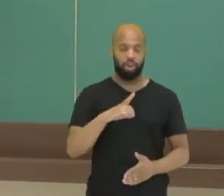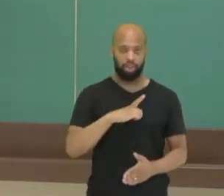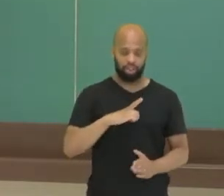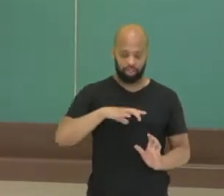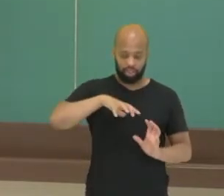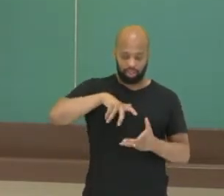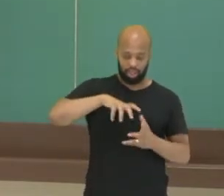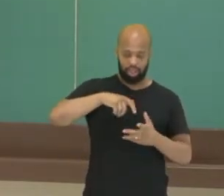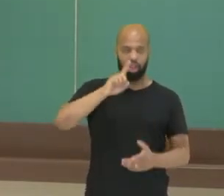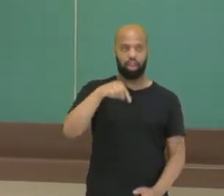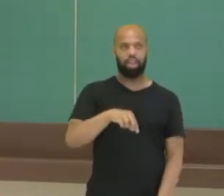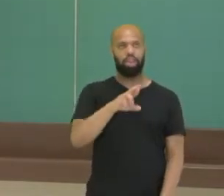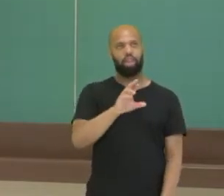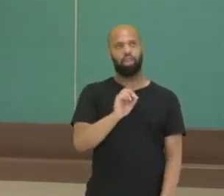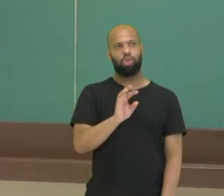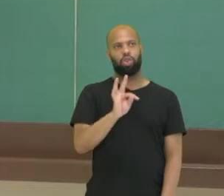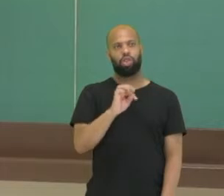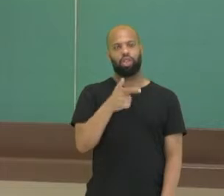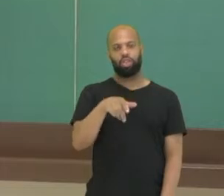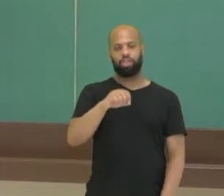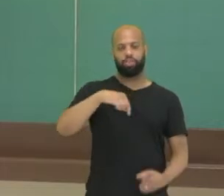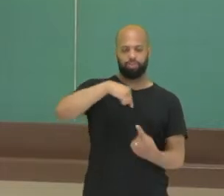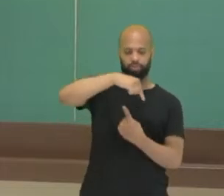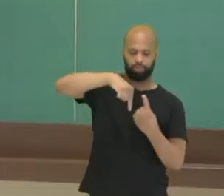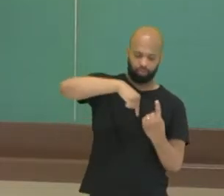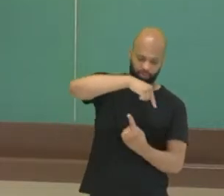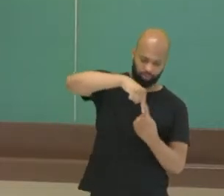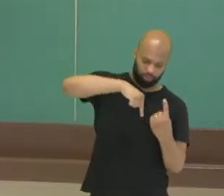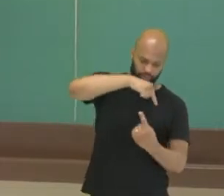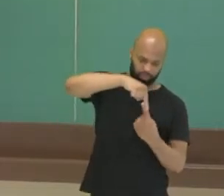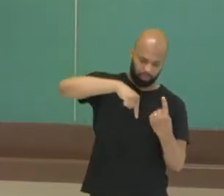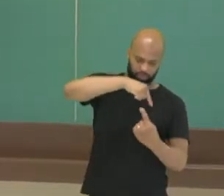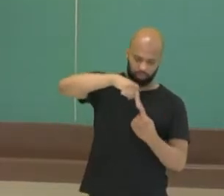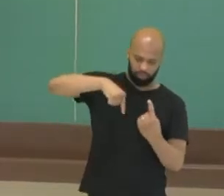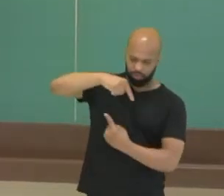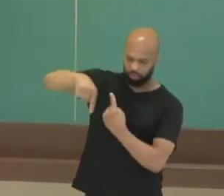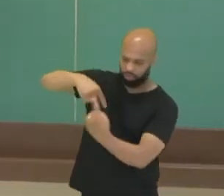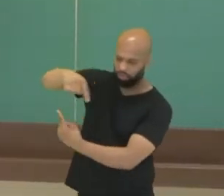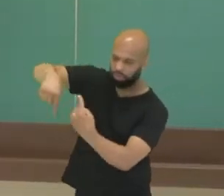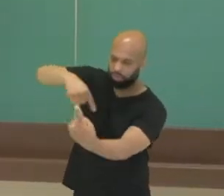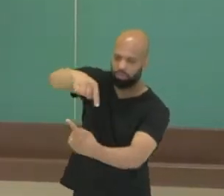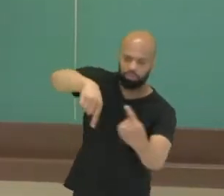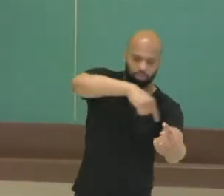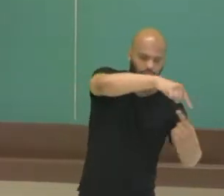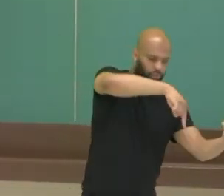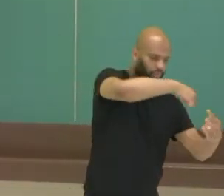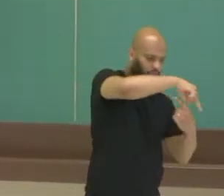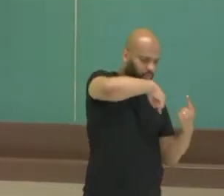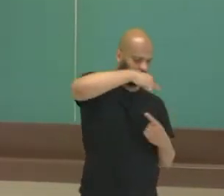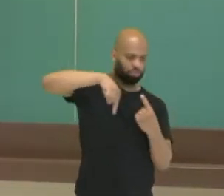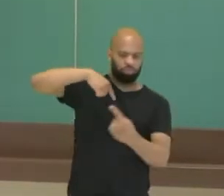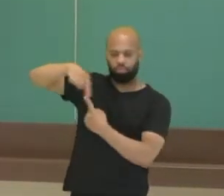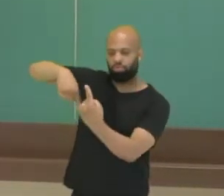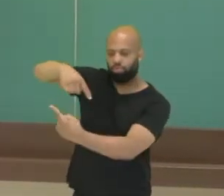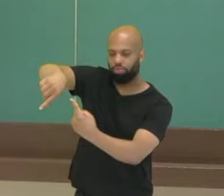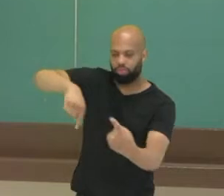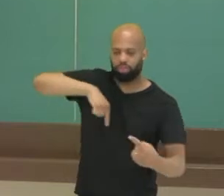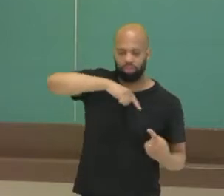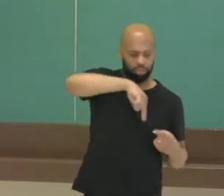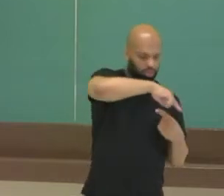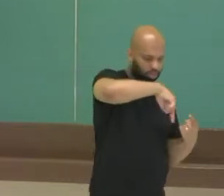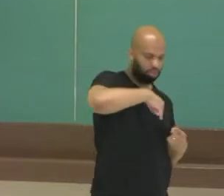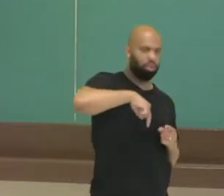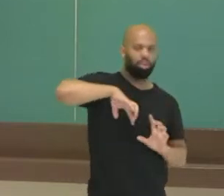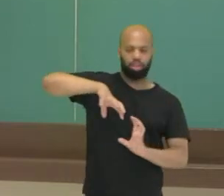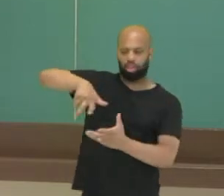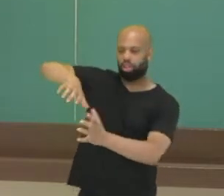eixo. Então ela vai girando em torno do Sol, mas ela também vai girando em torno dela mesma, como se ela fosse rodopiando, né? Mas ela